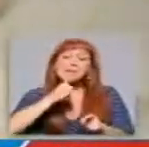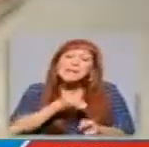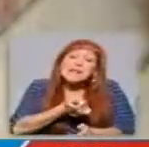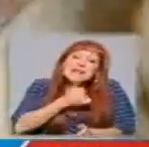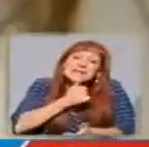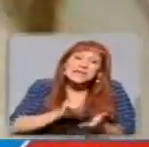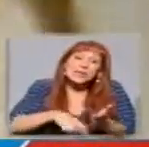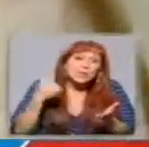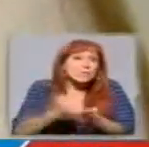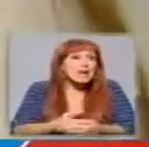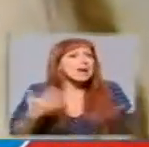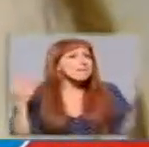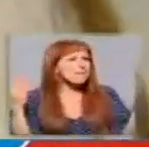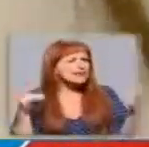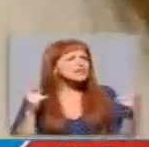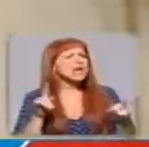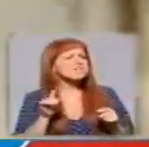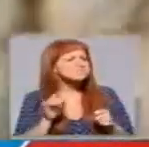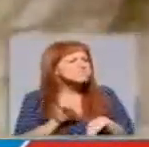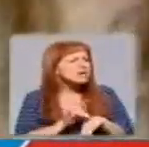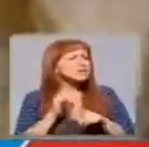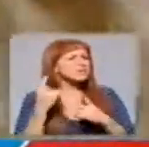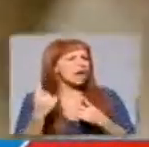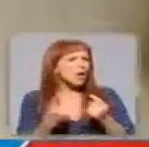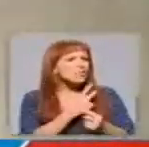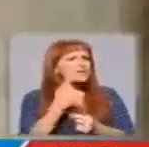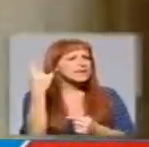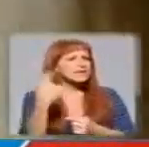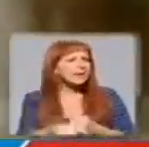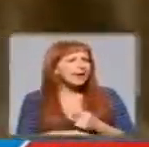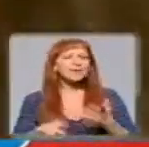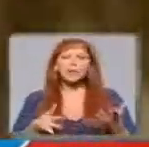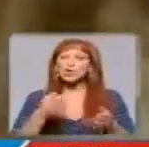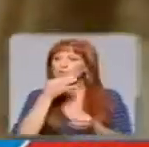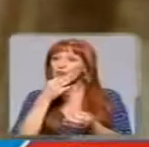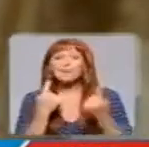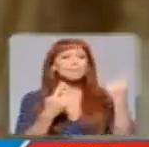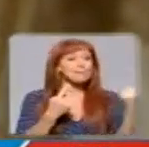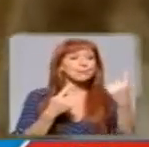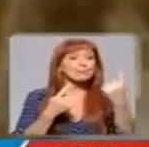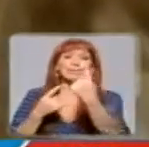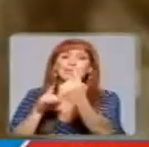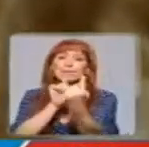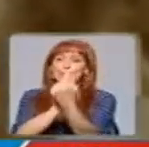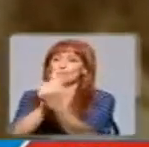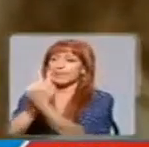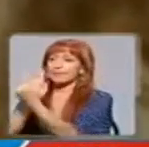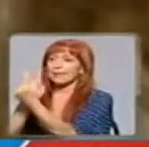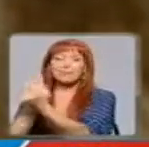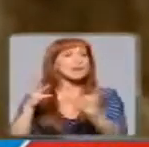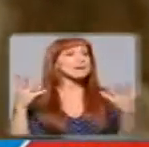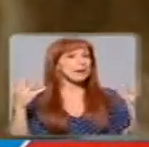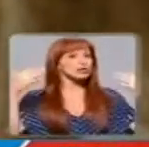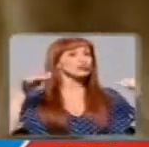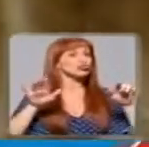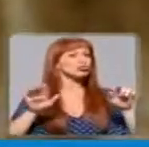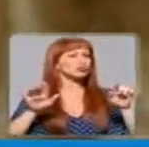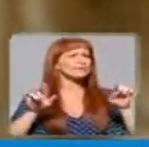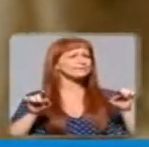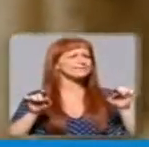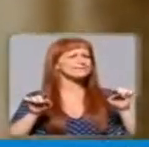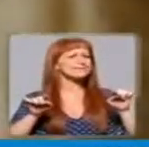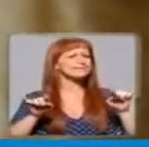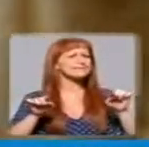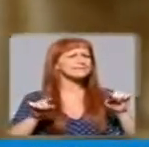nada decidido Mas qualquer modo já uma sensibilidade para algumas universidades temos que dar a falar com cada uma delas mas já